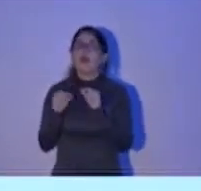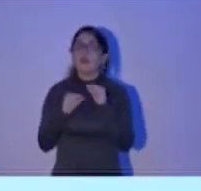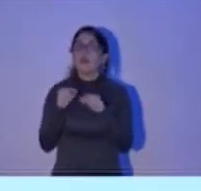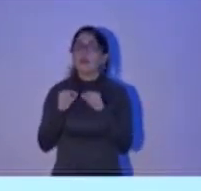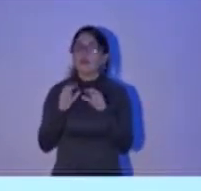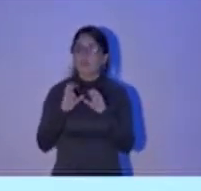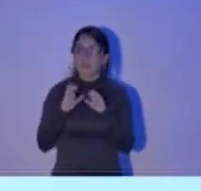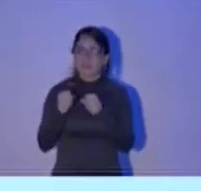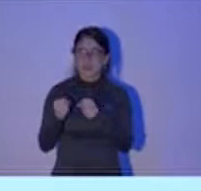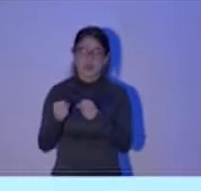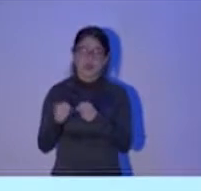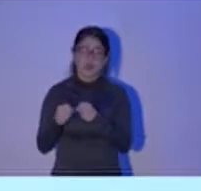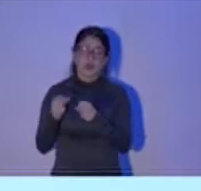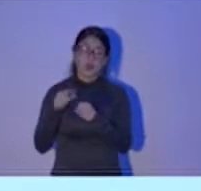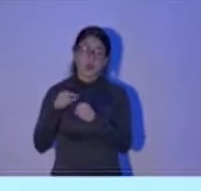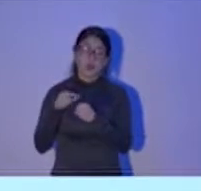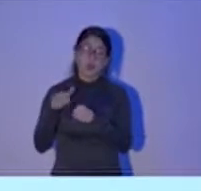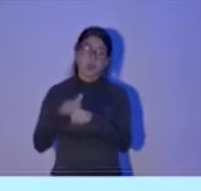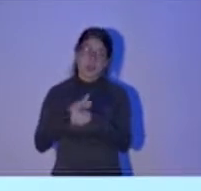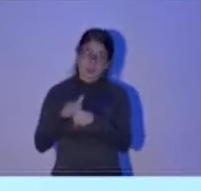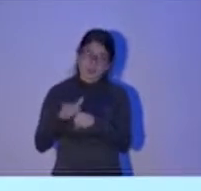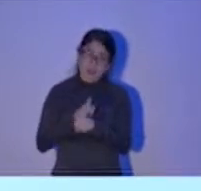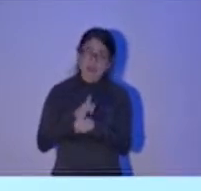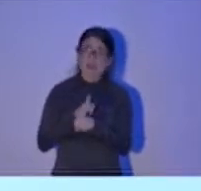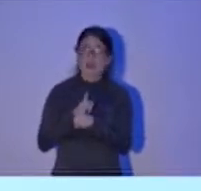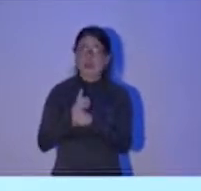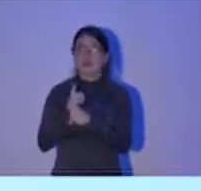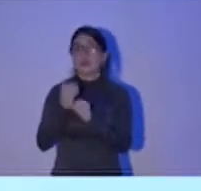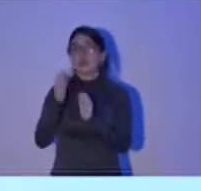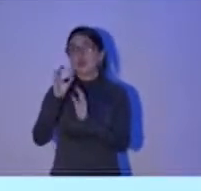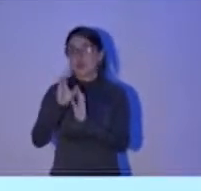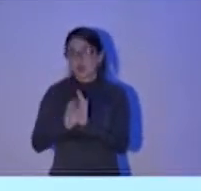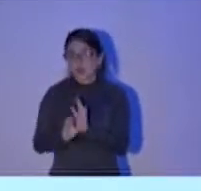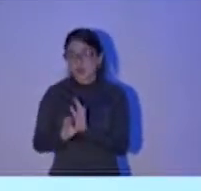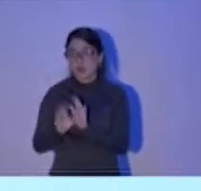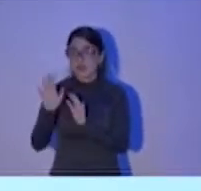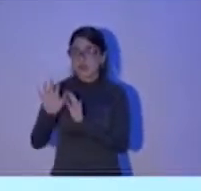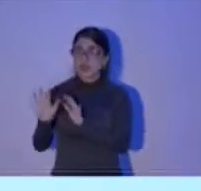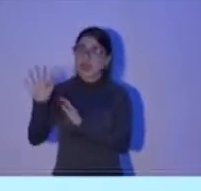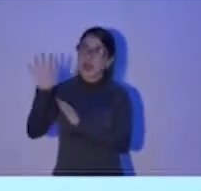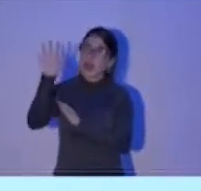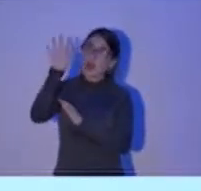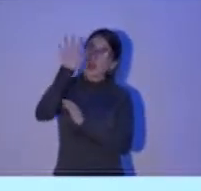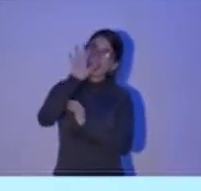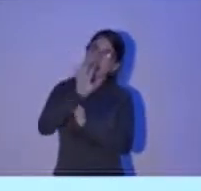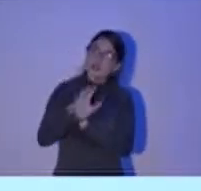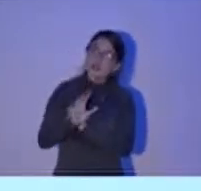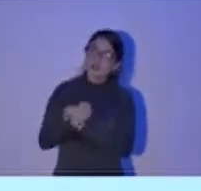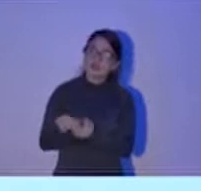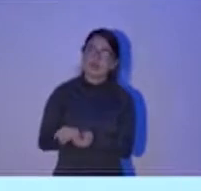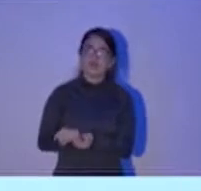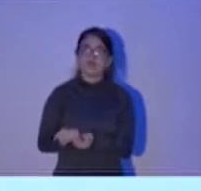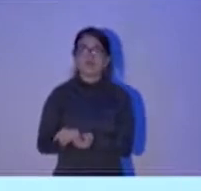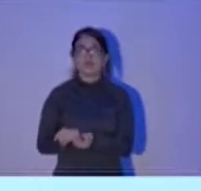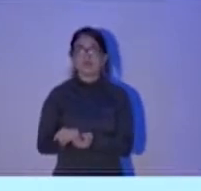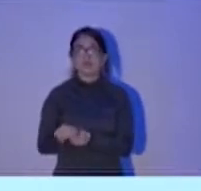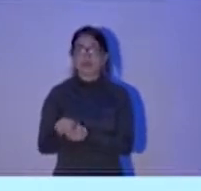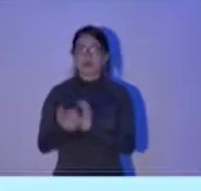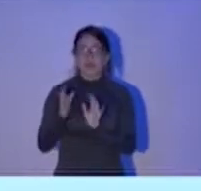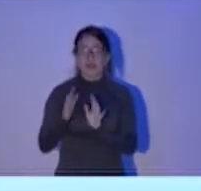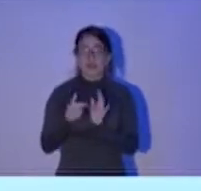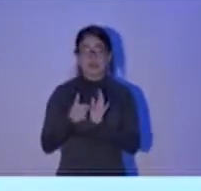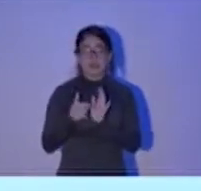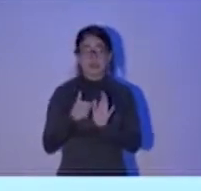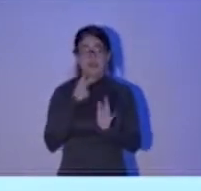de implementação do currículo nos territórios. Trazer fortemente a relação